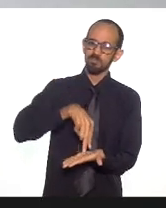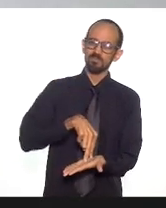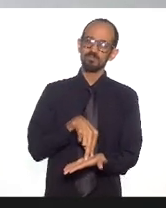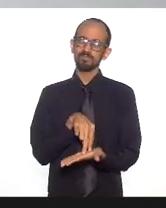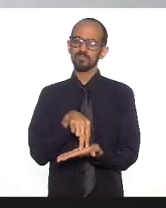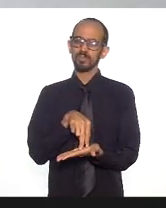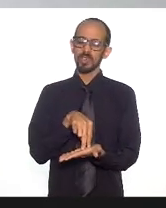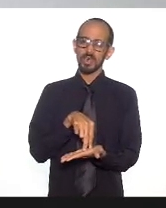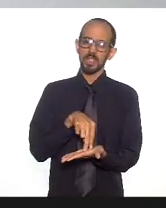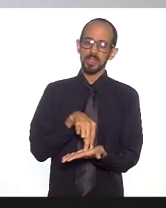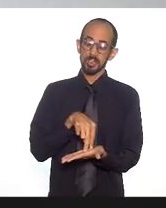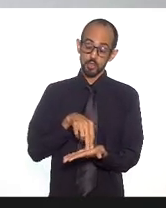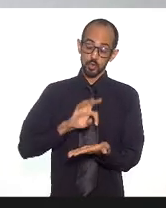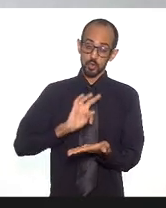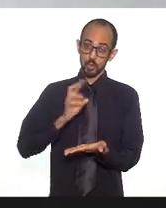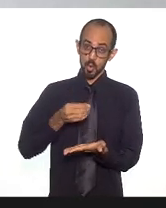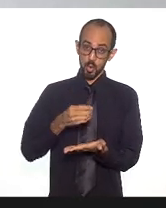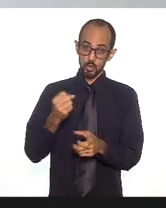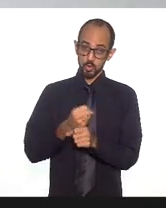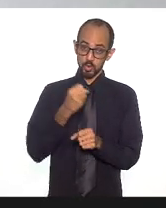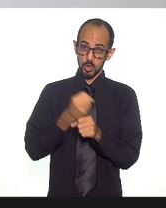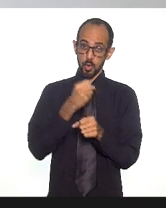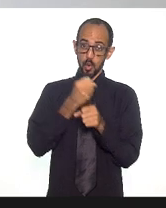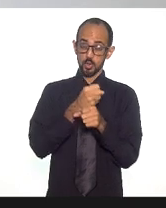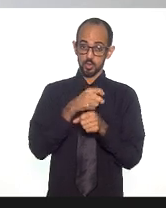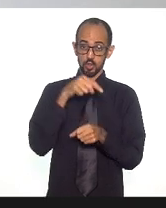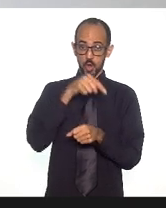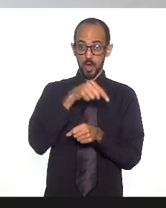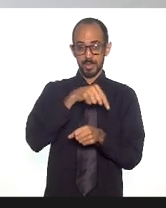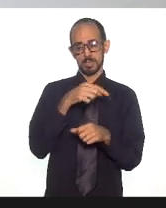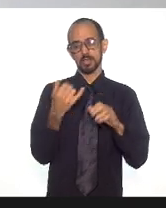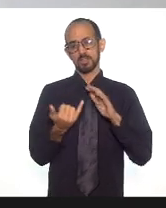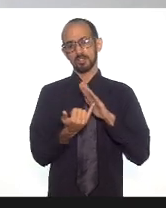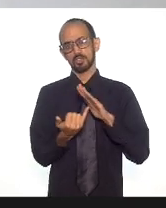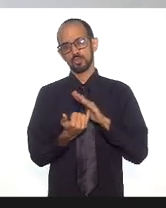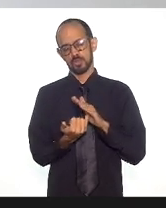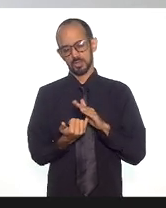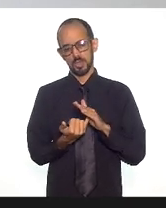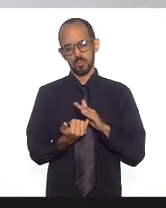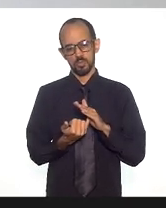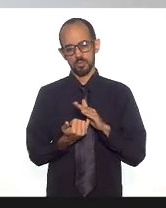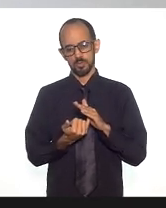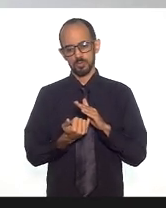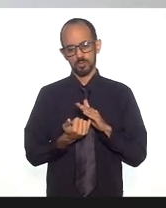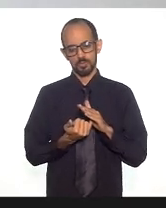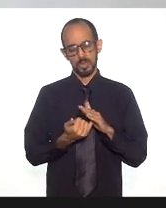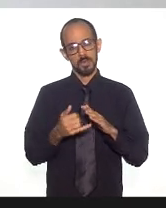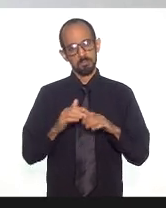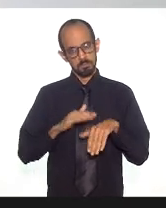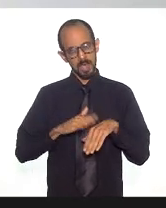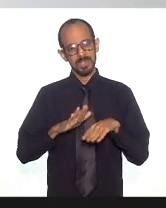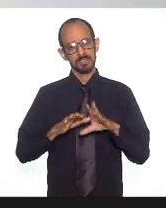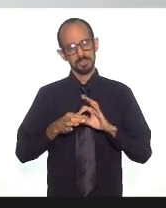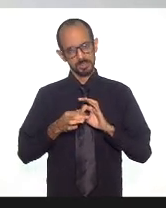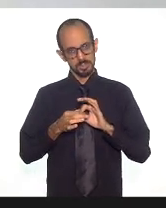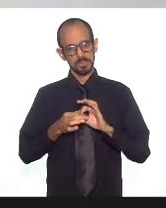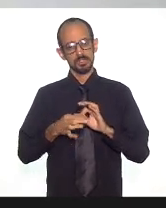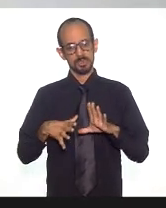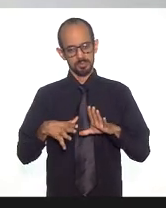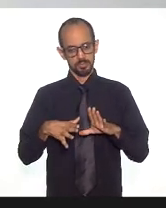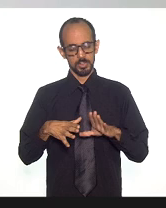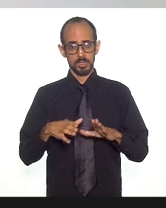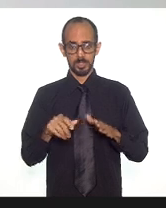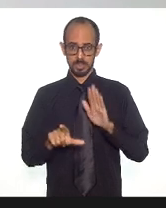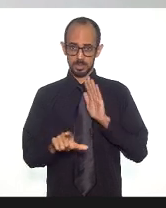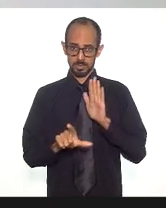a constroem no cotidiano, fazendo da Fundação CCR uma instituição mais democrática. Nesse sentido, a gente aprovou, por